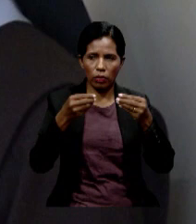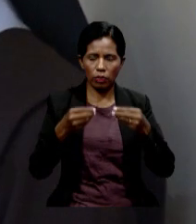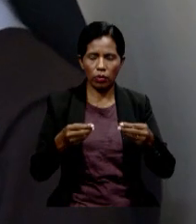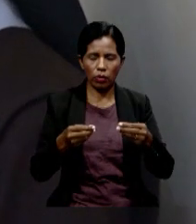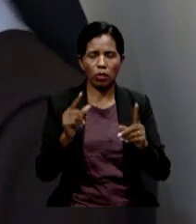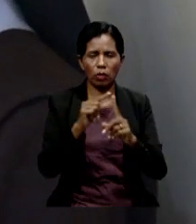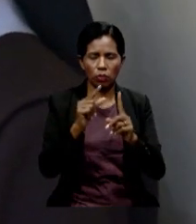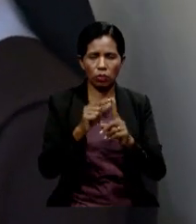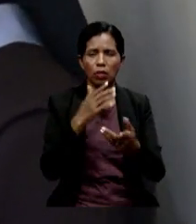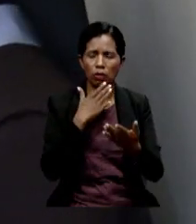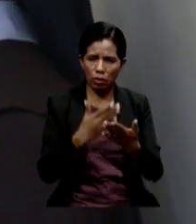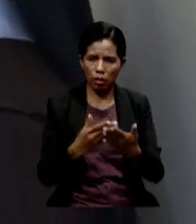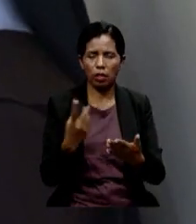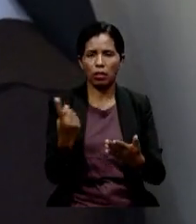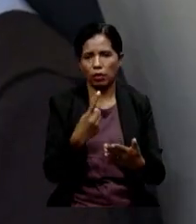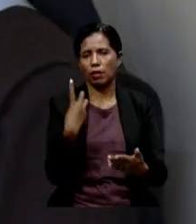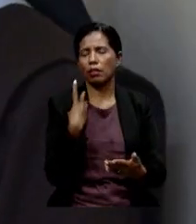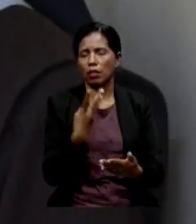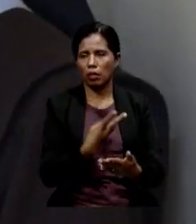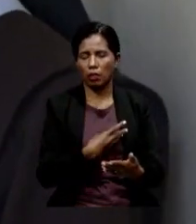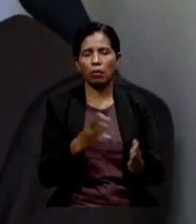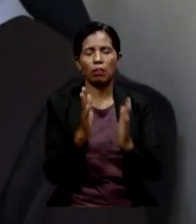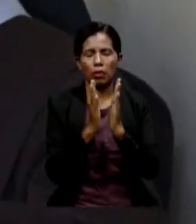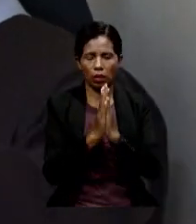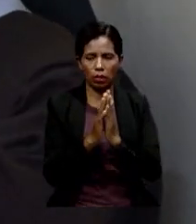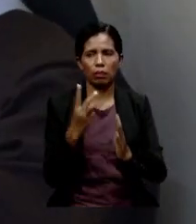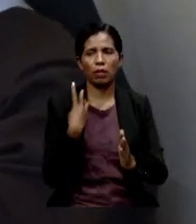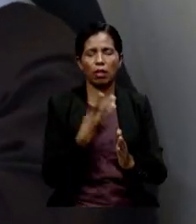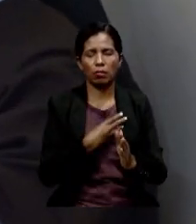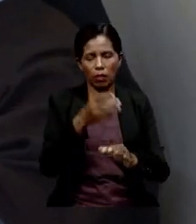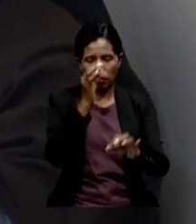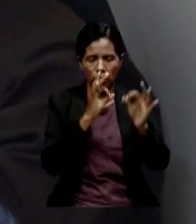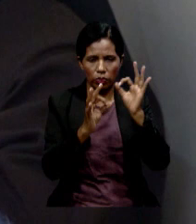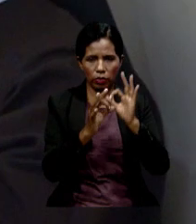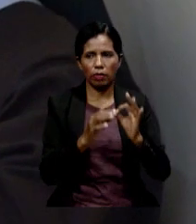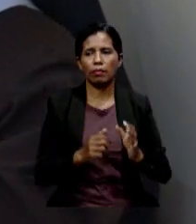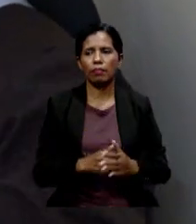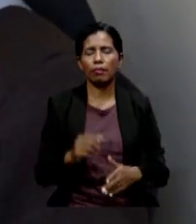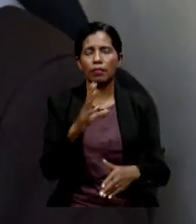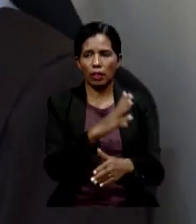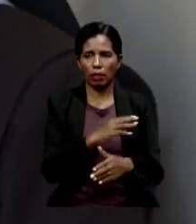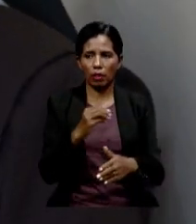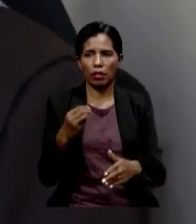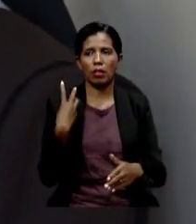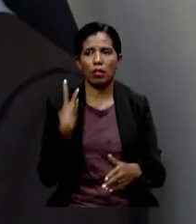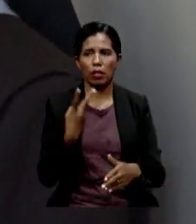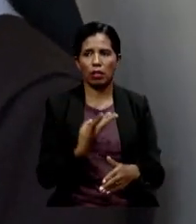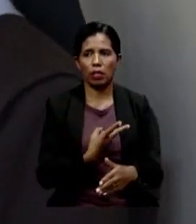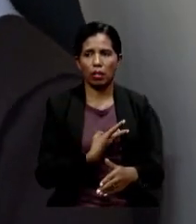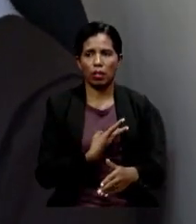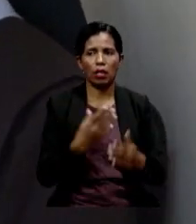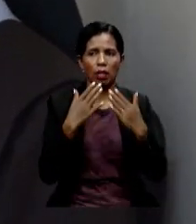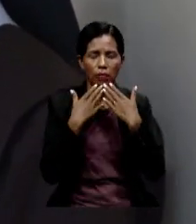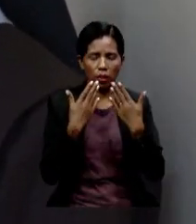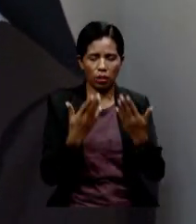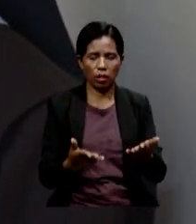na fatim ba ami, no mos reza ba ami, ne am fiar hela. Nomos ba ami agradece